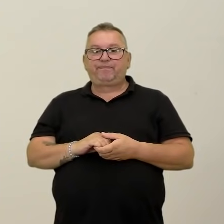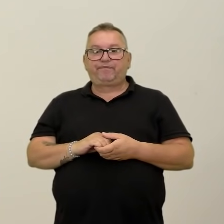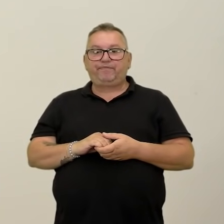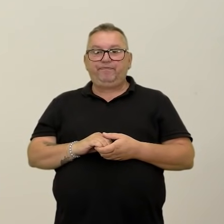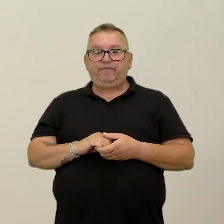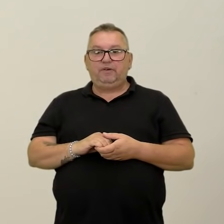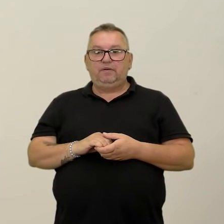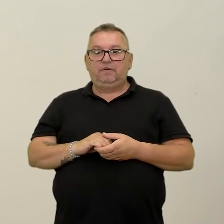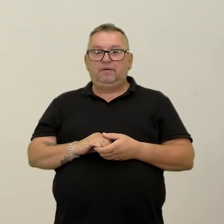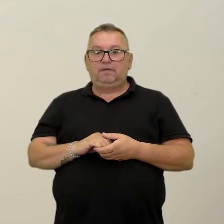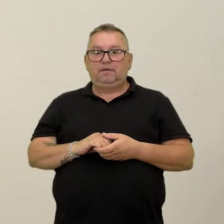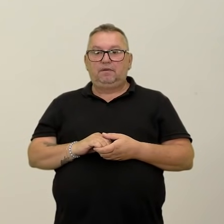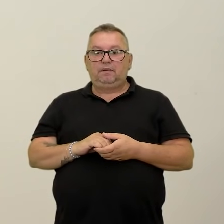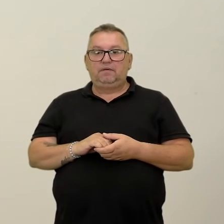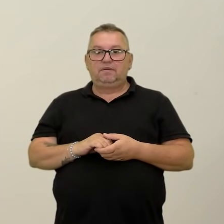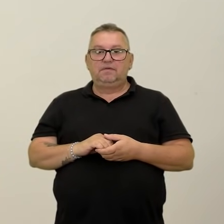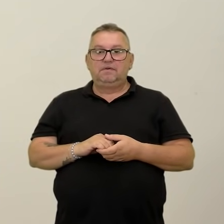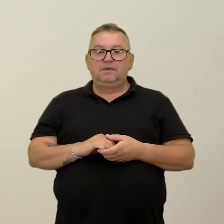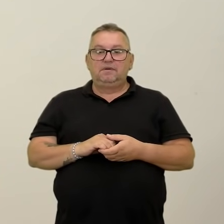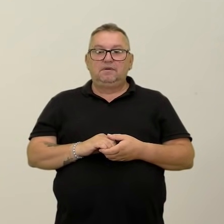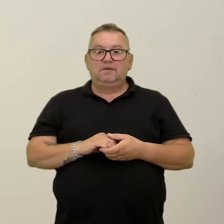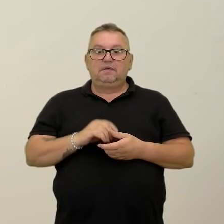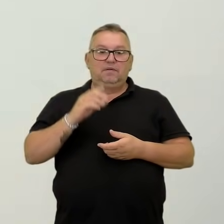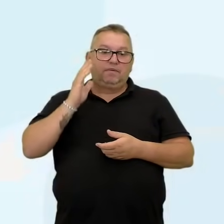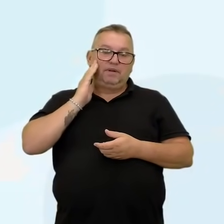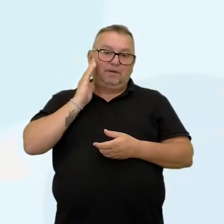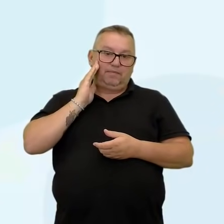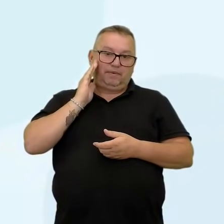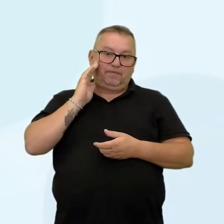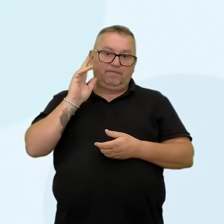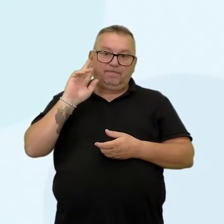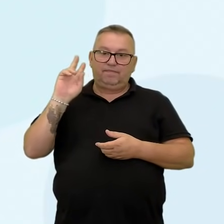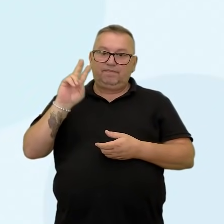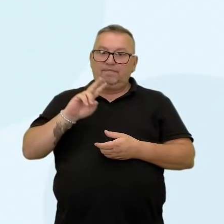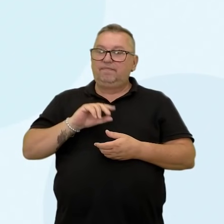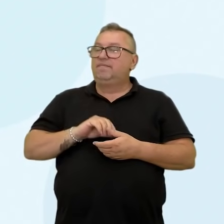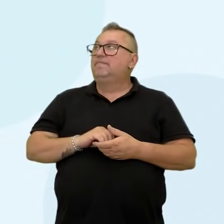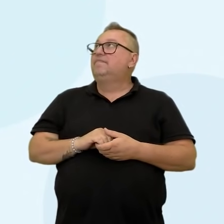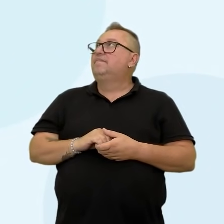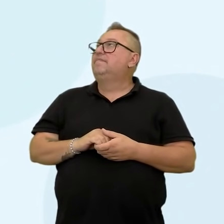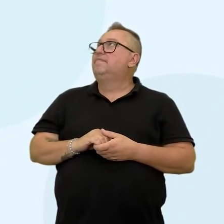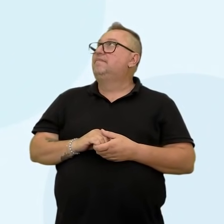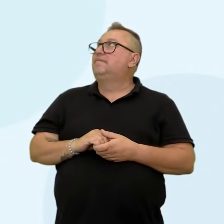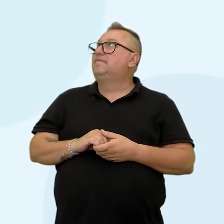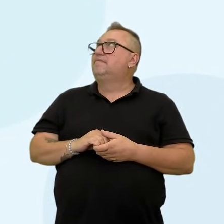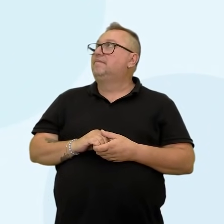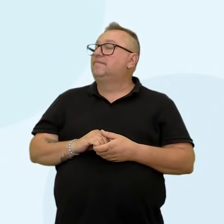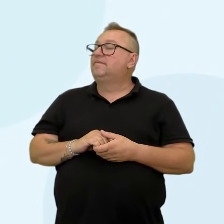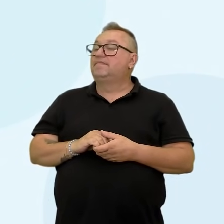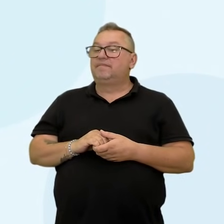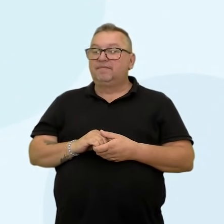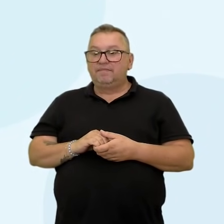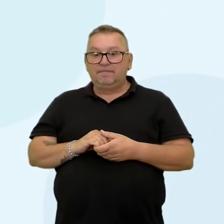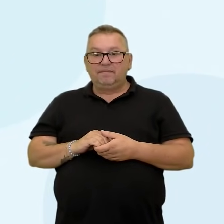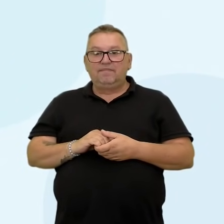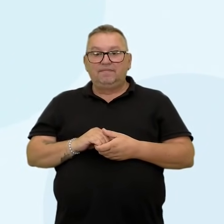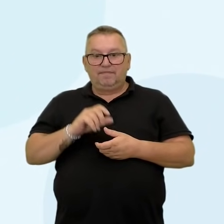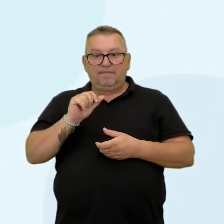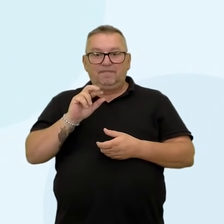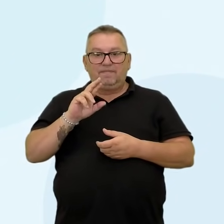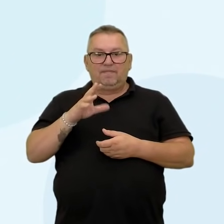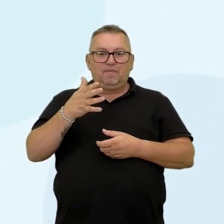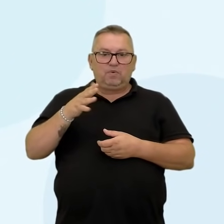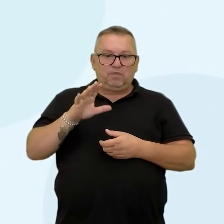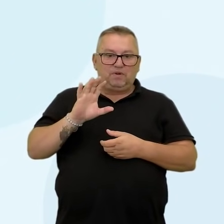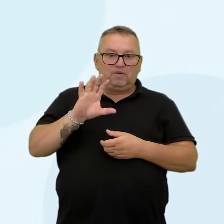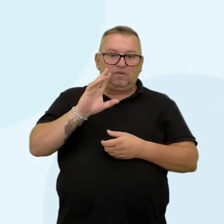Oi Eita bom aí ó só para você saber bom então é a composição do ar que respiramos é